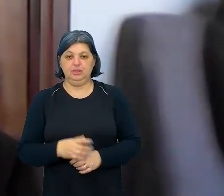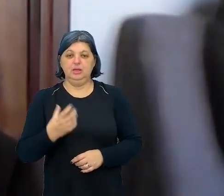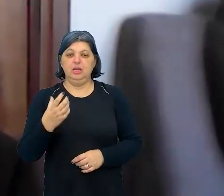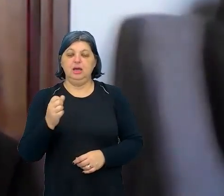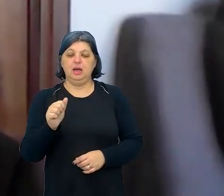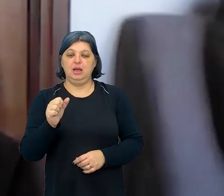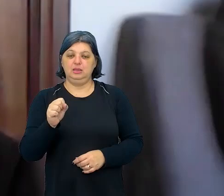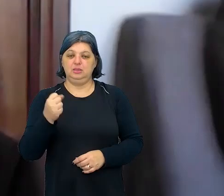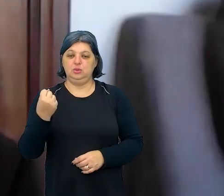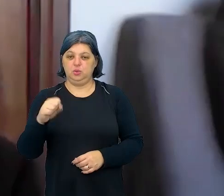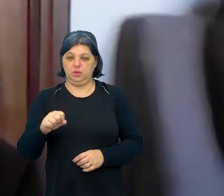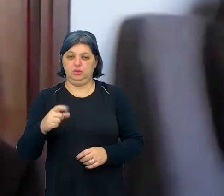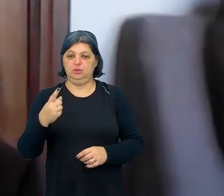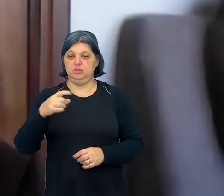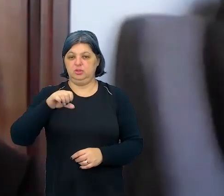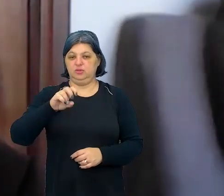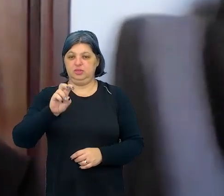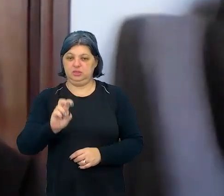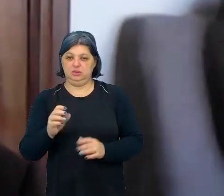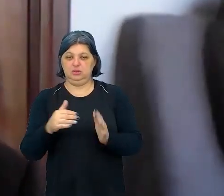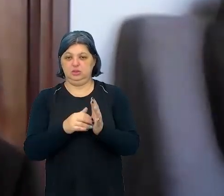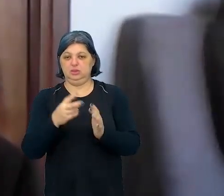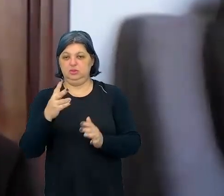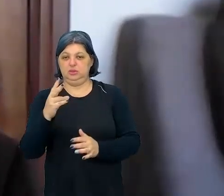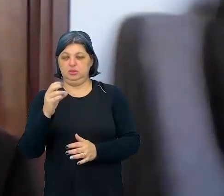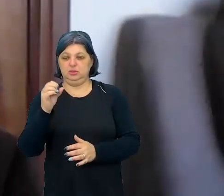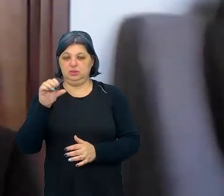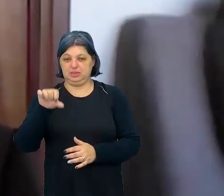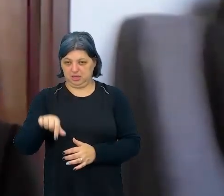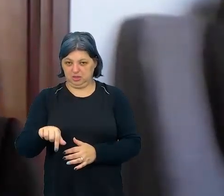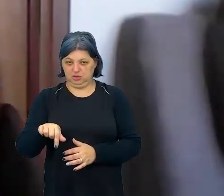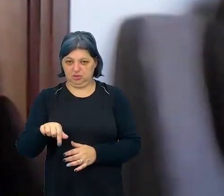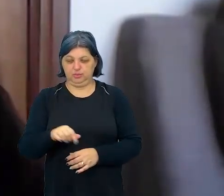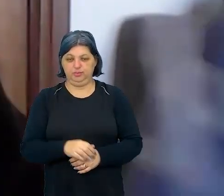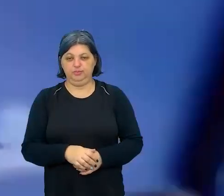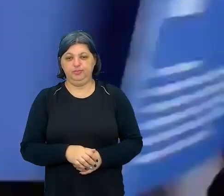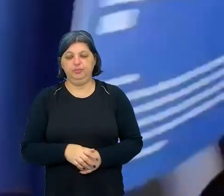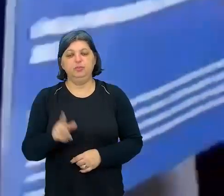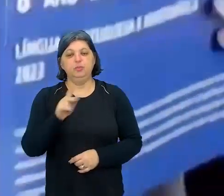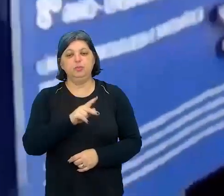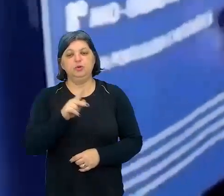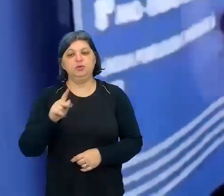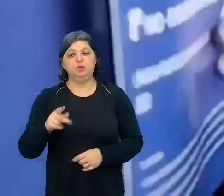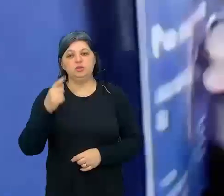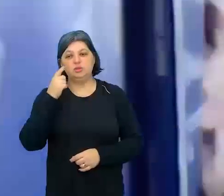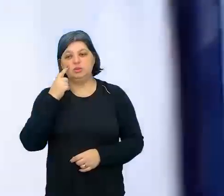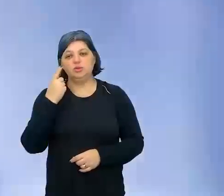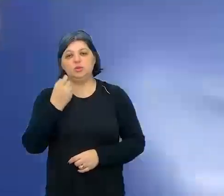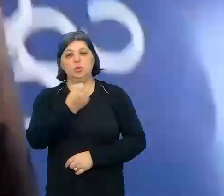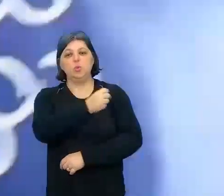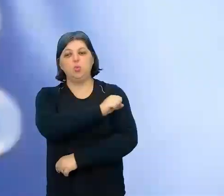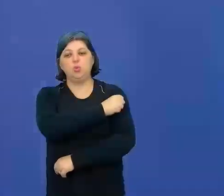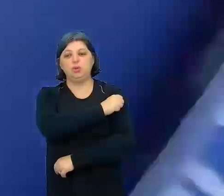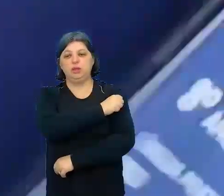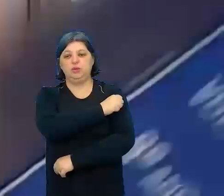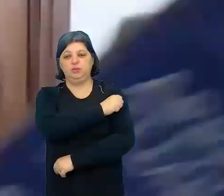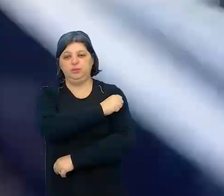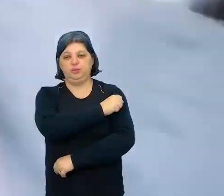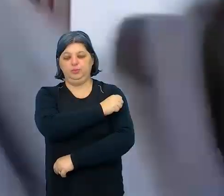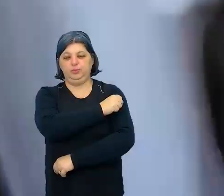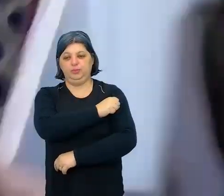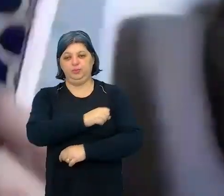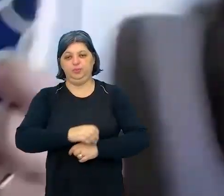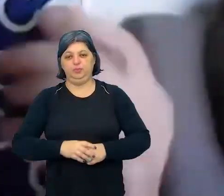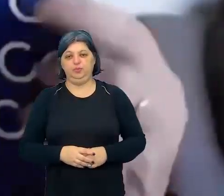S a 8, da 195 a 207. Os professores que estão aí com o 8º ano,